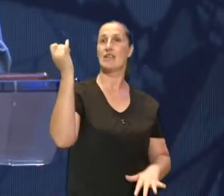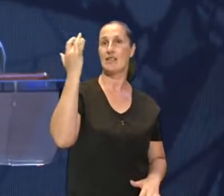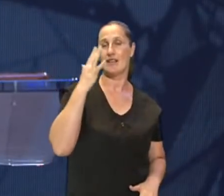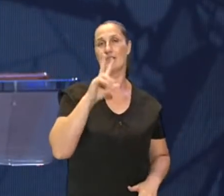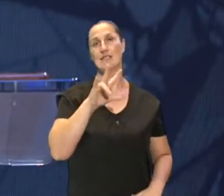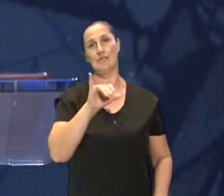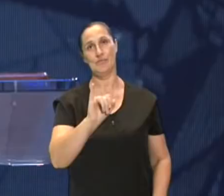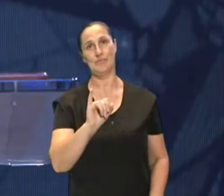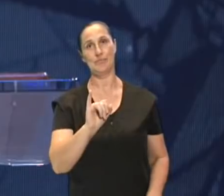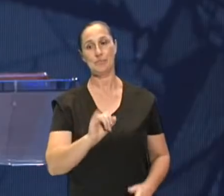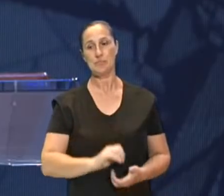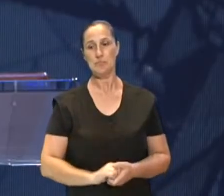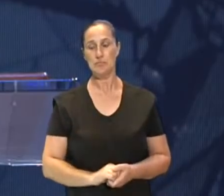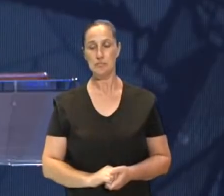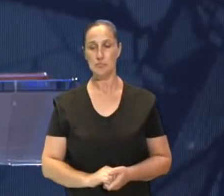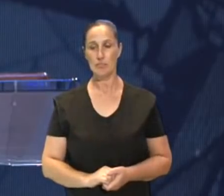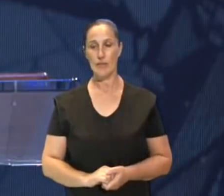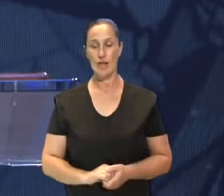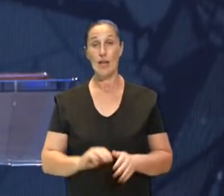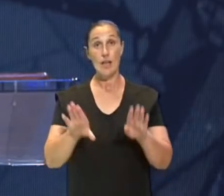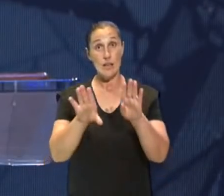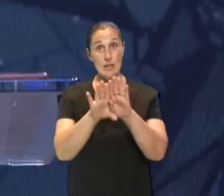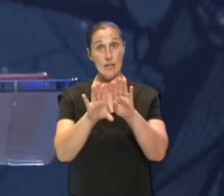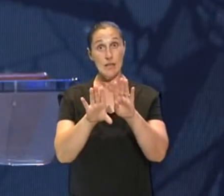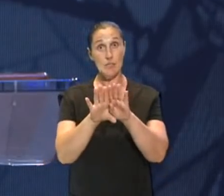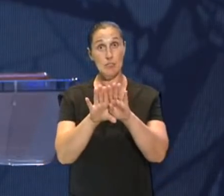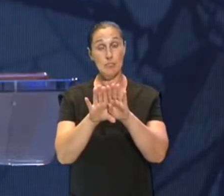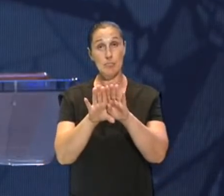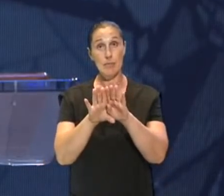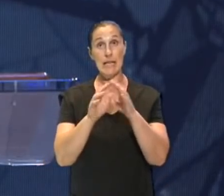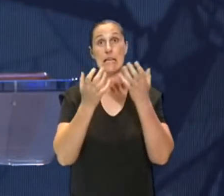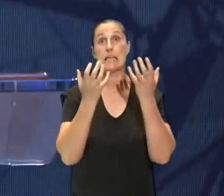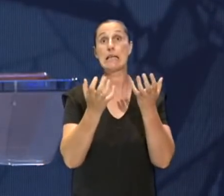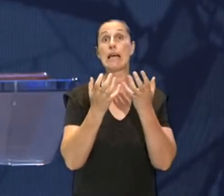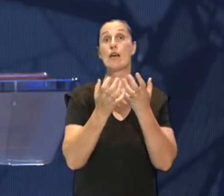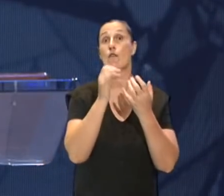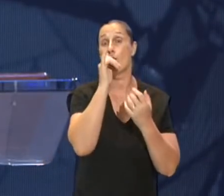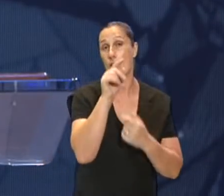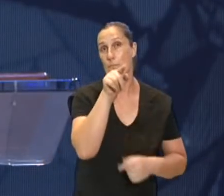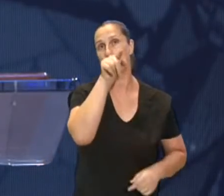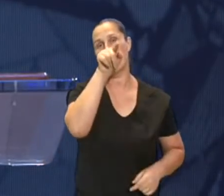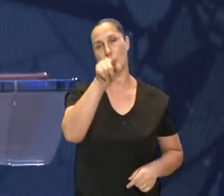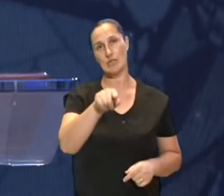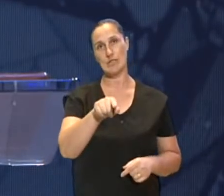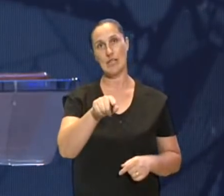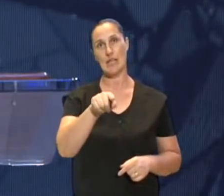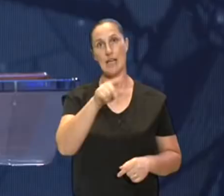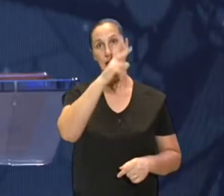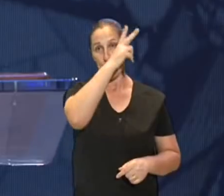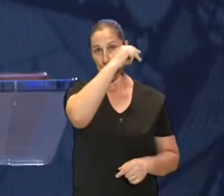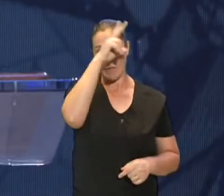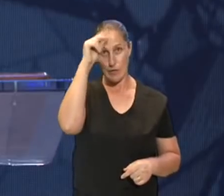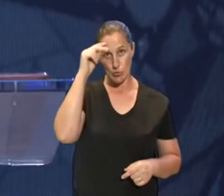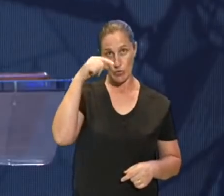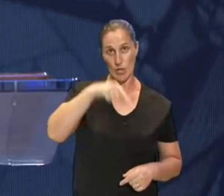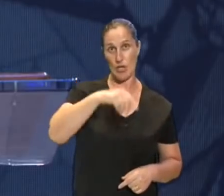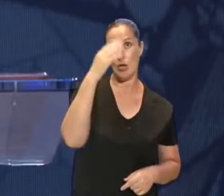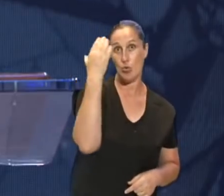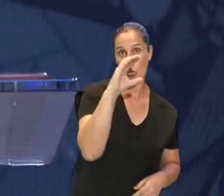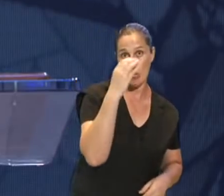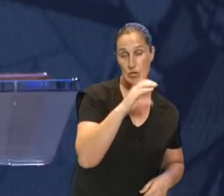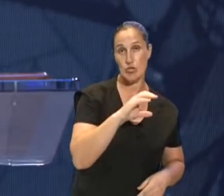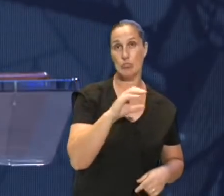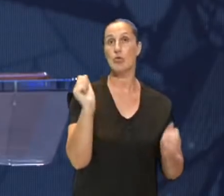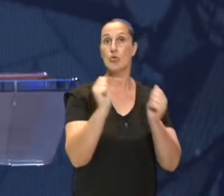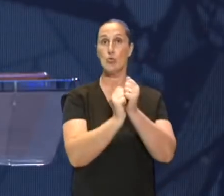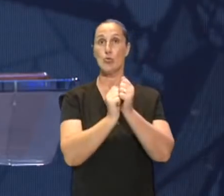graça. Queria também dizer para você que a prefeitura da nossa cidade aqui em Curitiba, junto com o governo do